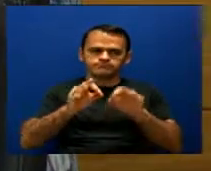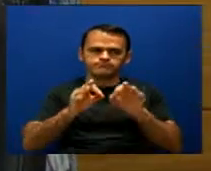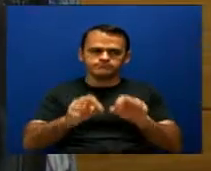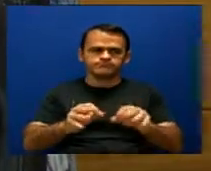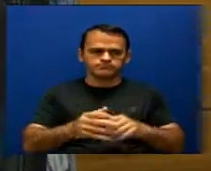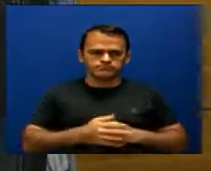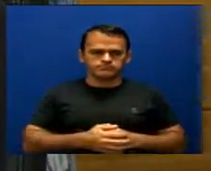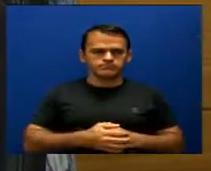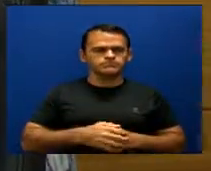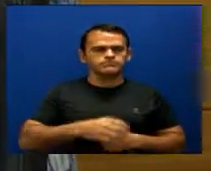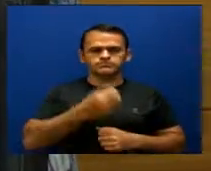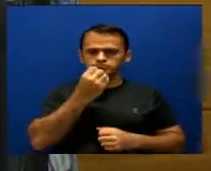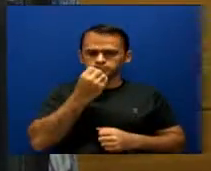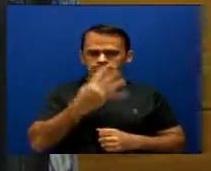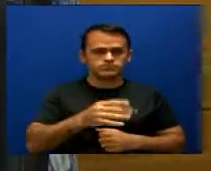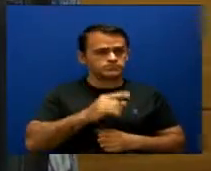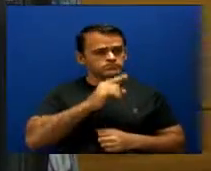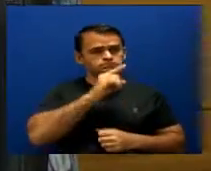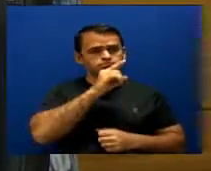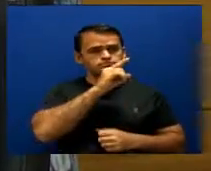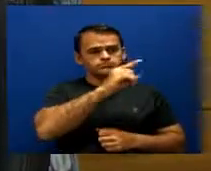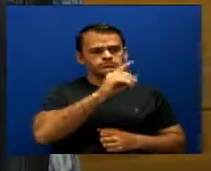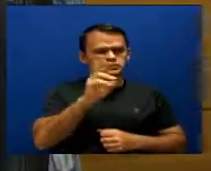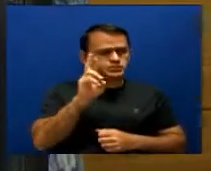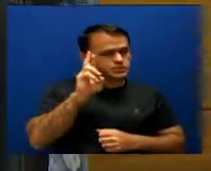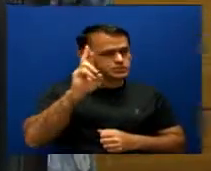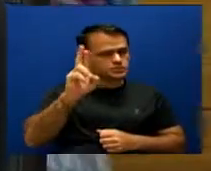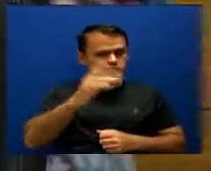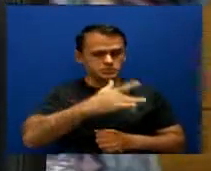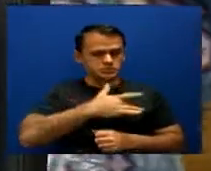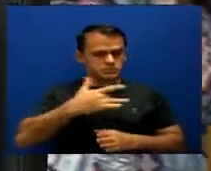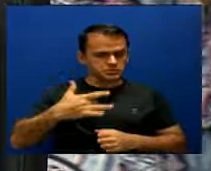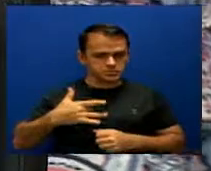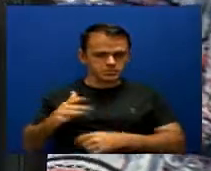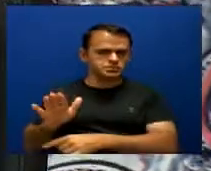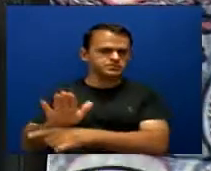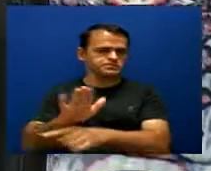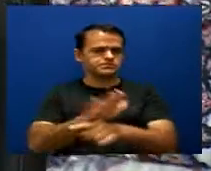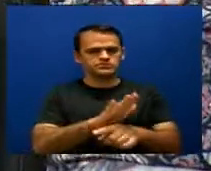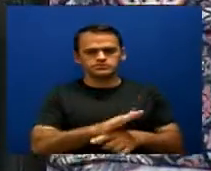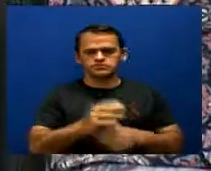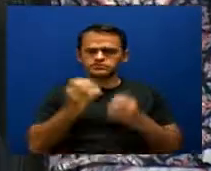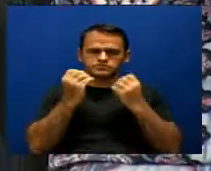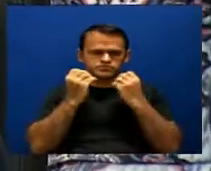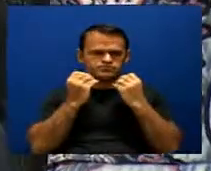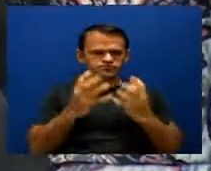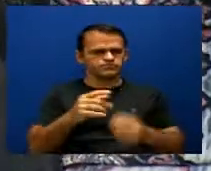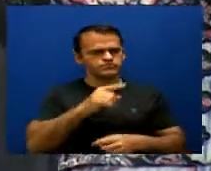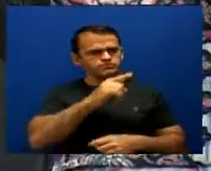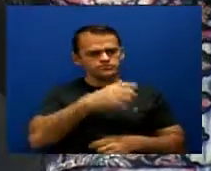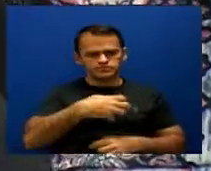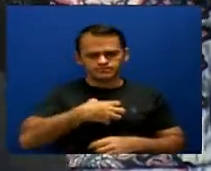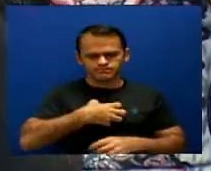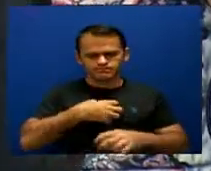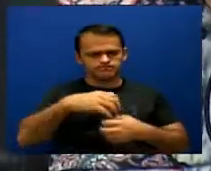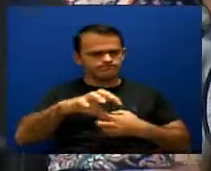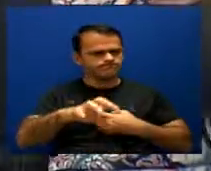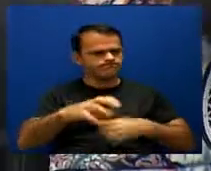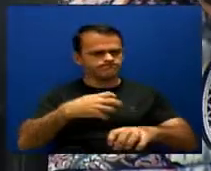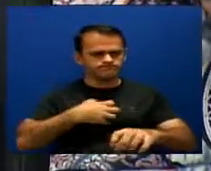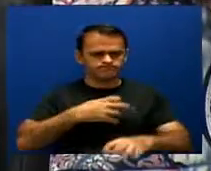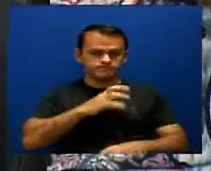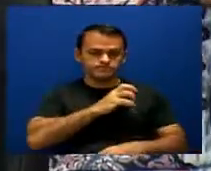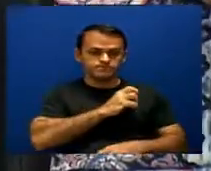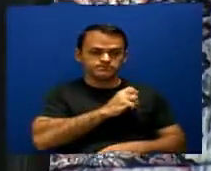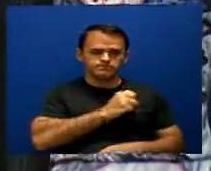algumas situações, e o senhor está sendo predestinado a cuidar dessa saúde das pessoas de Sorocaba, com sentimento, com o coração que o senhor tem, que